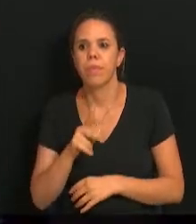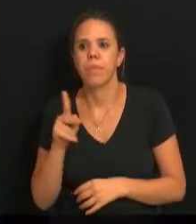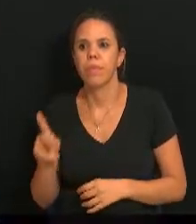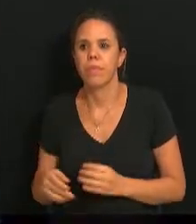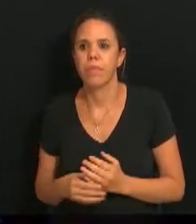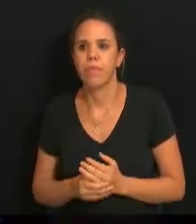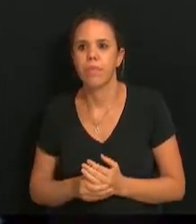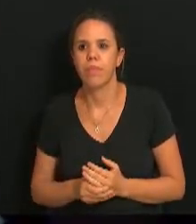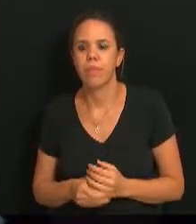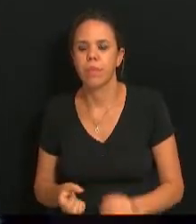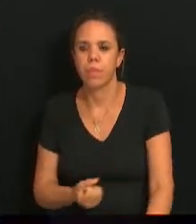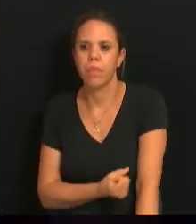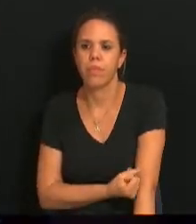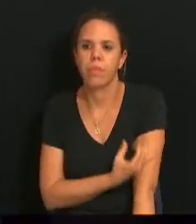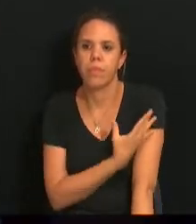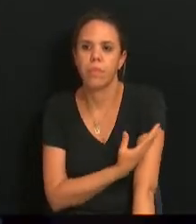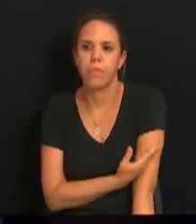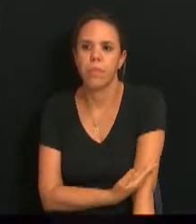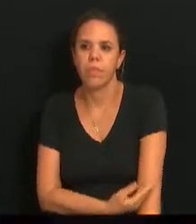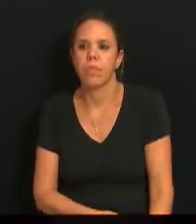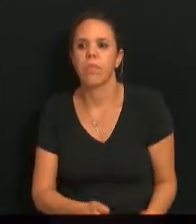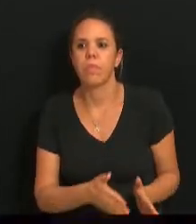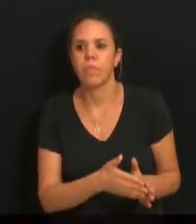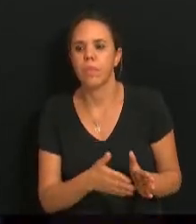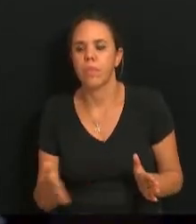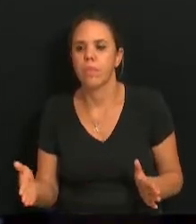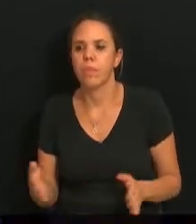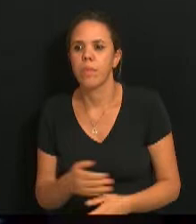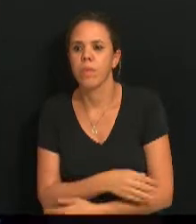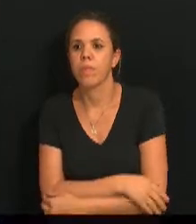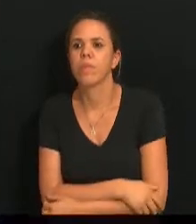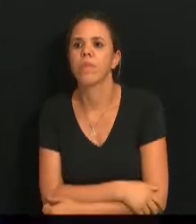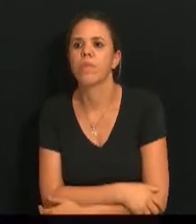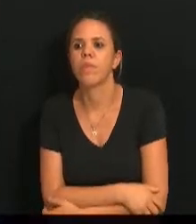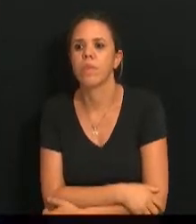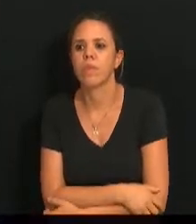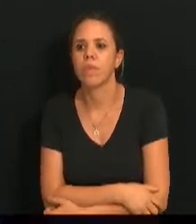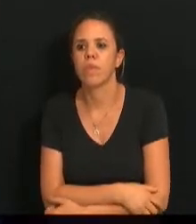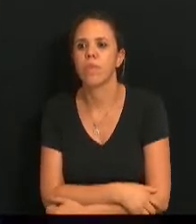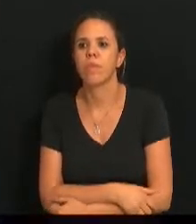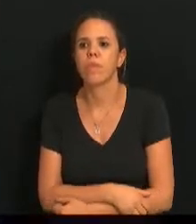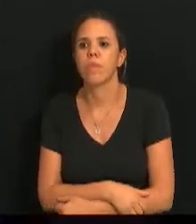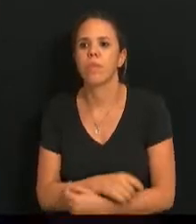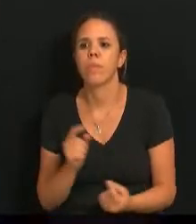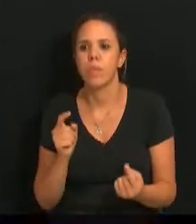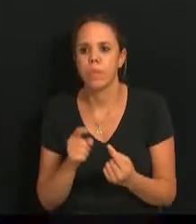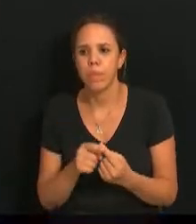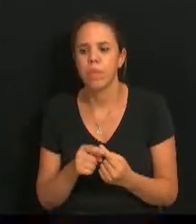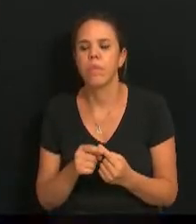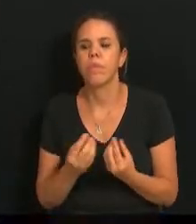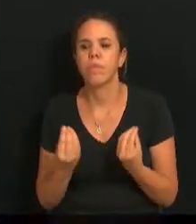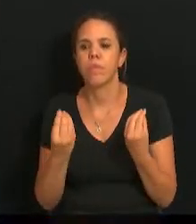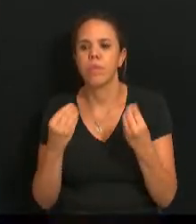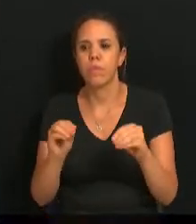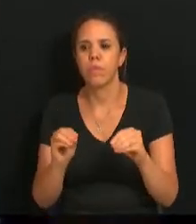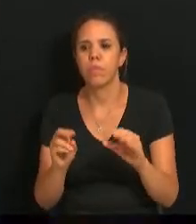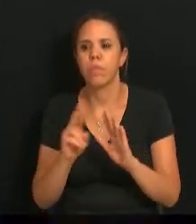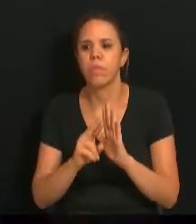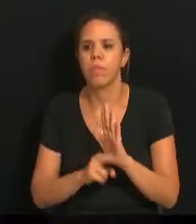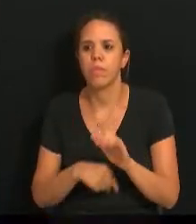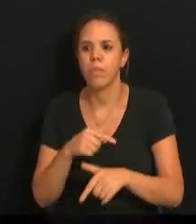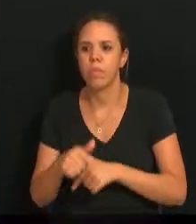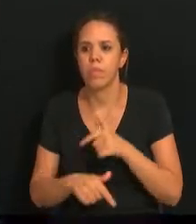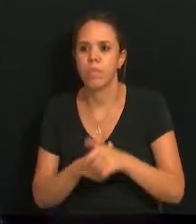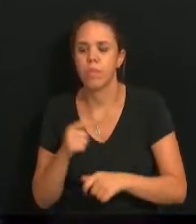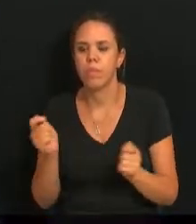mesma série, do mesmo ciclo, do mesmo período. E é um horizonte também que está posto nas nossas diretrizes, que é o trabalho por